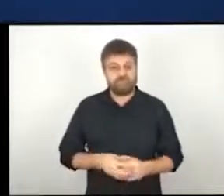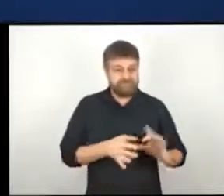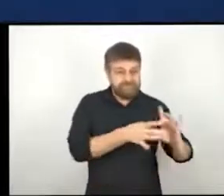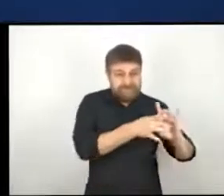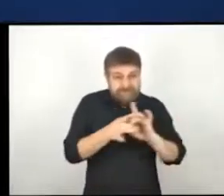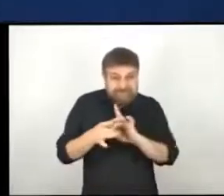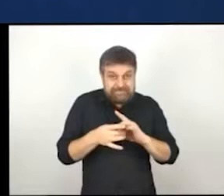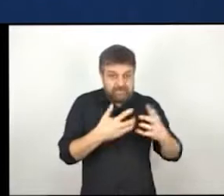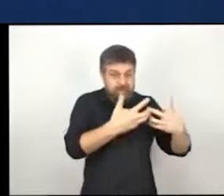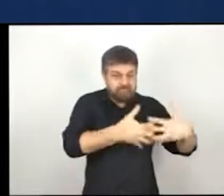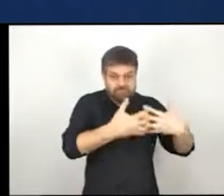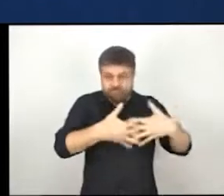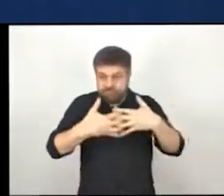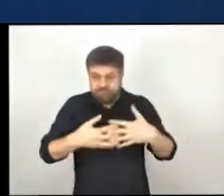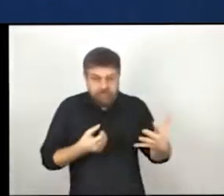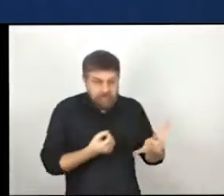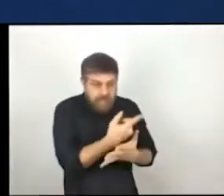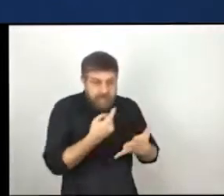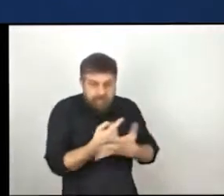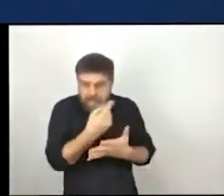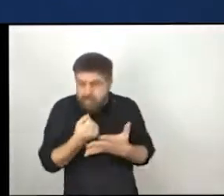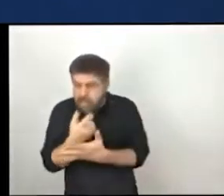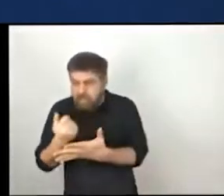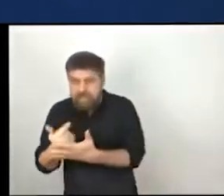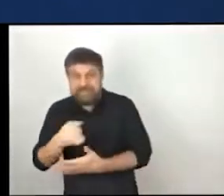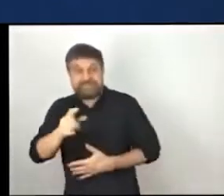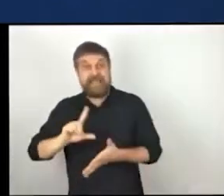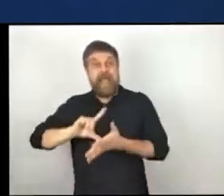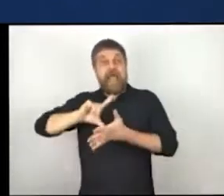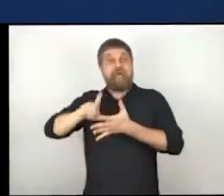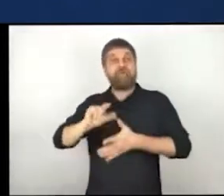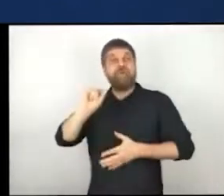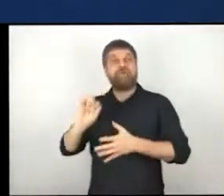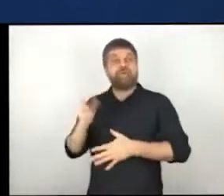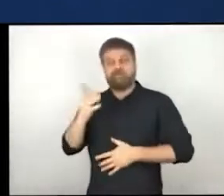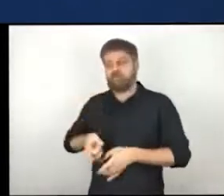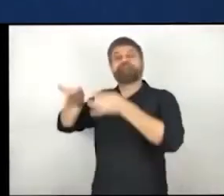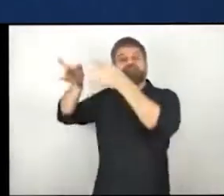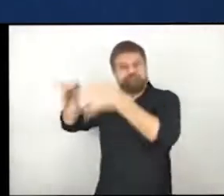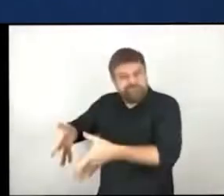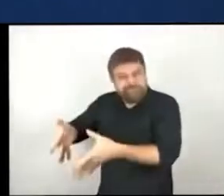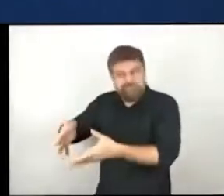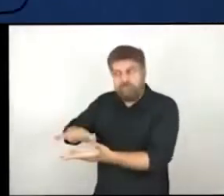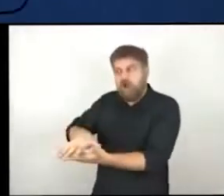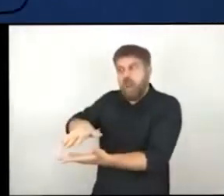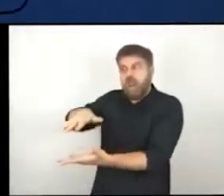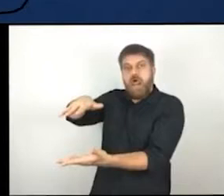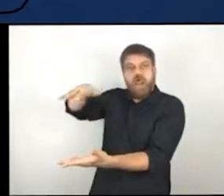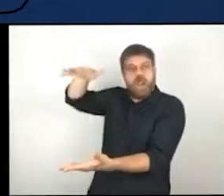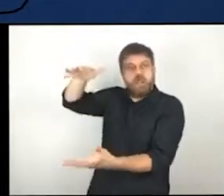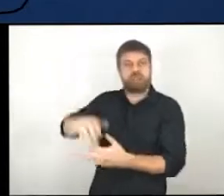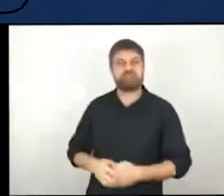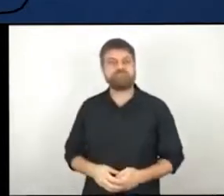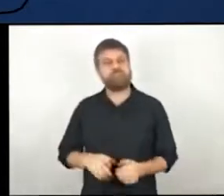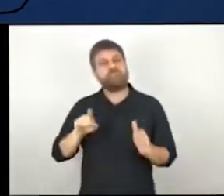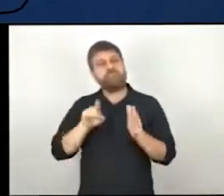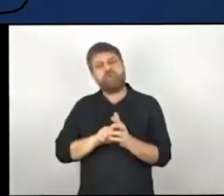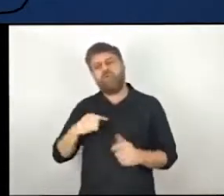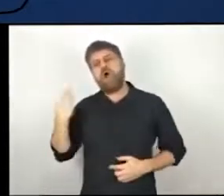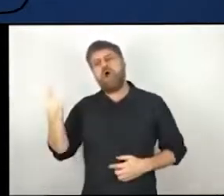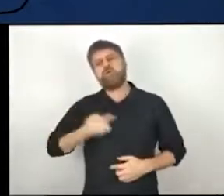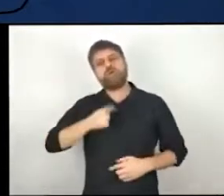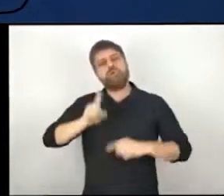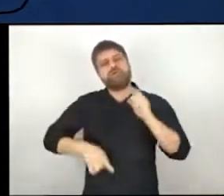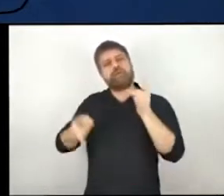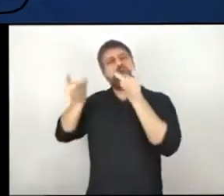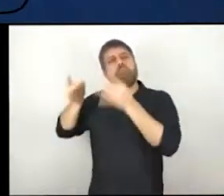A cadeia toda de produção precisa consumir para funcionar. E se precisa consumir, também descarta. Para onde vão